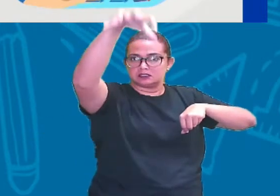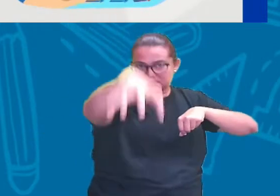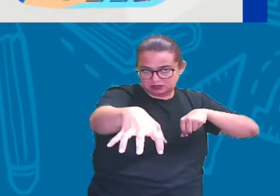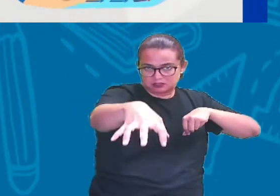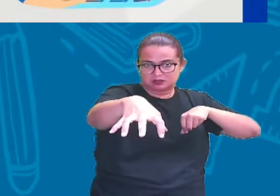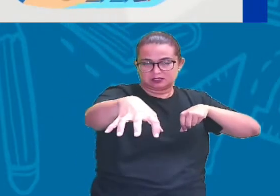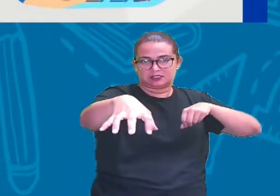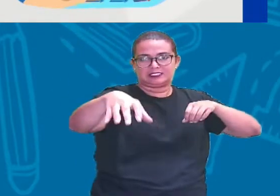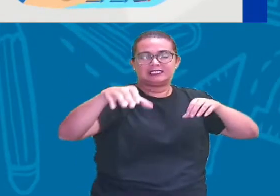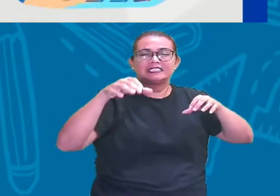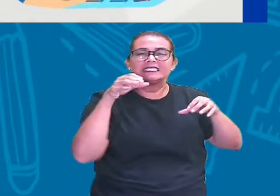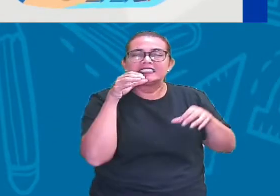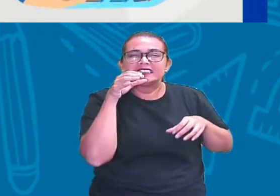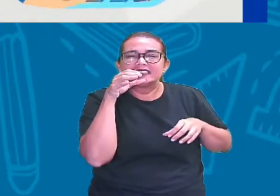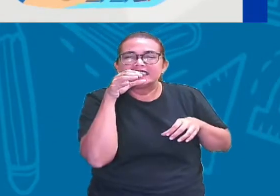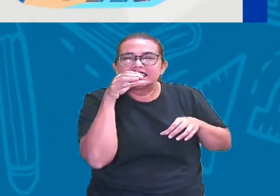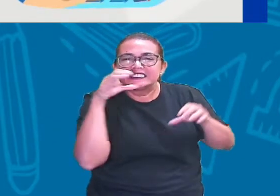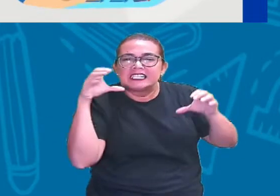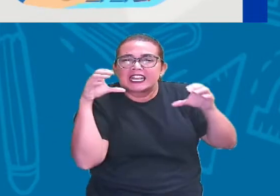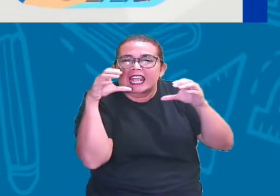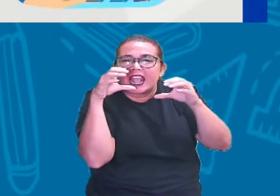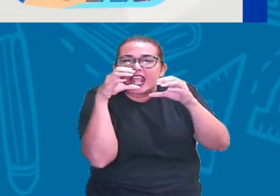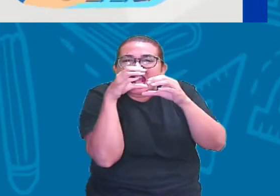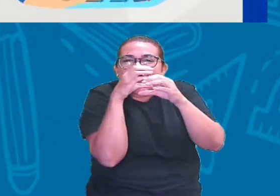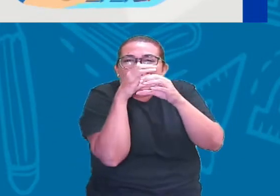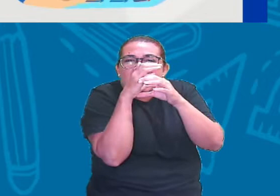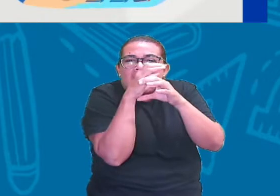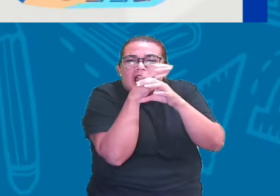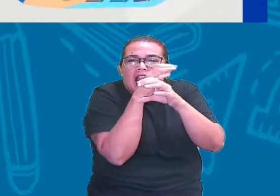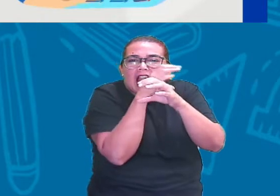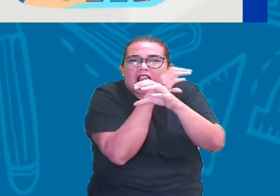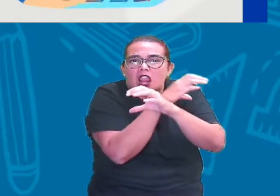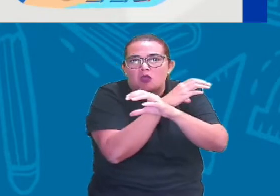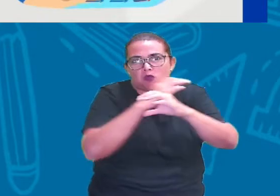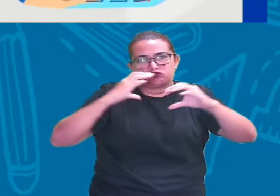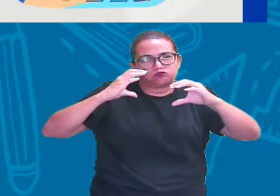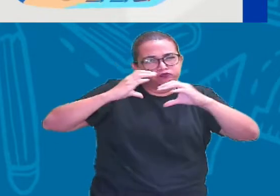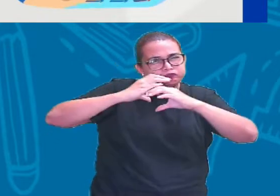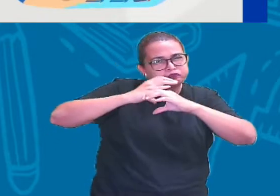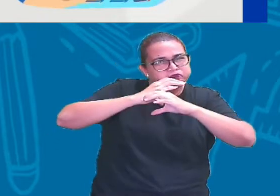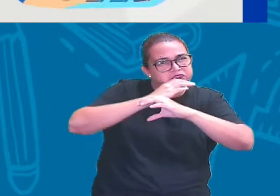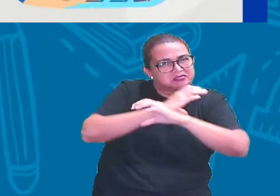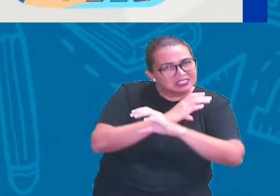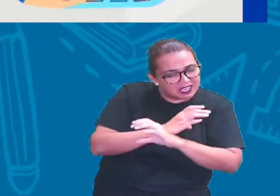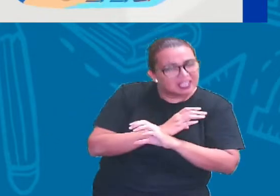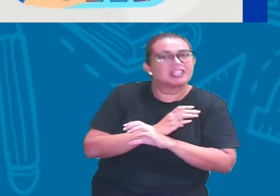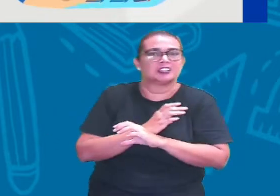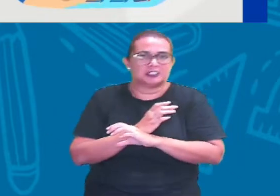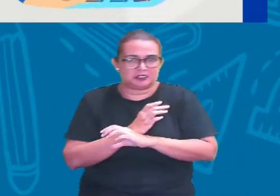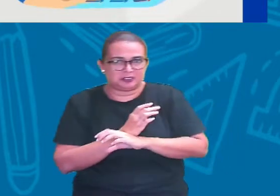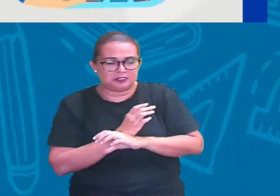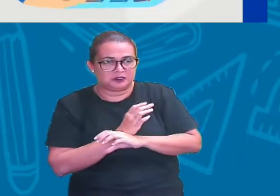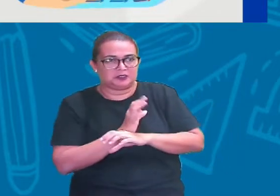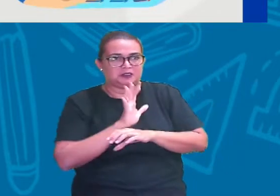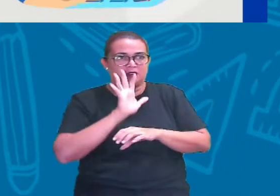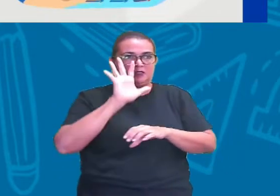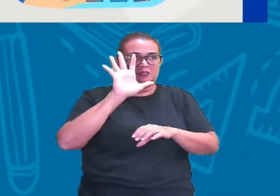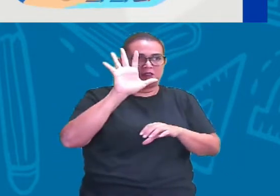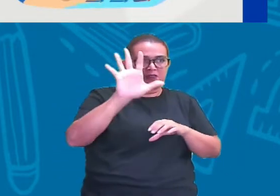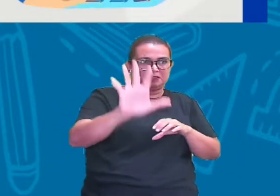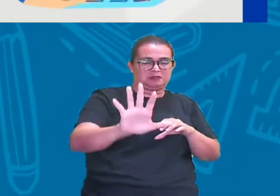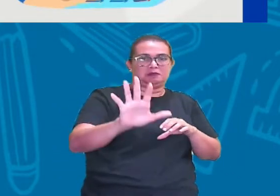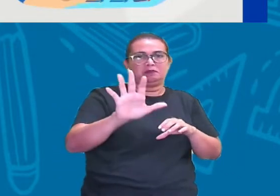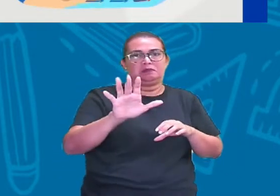do mar, ele tem um calor específico bem menor, tá, do que da água. Então, ele absorve mais rápido o calor.